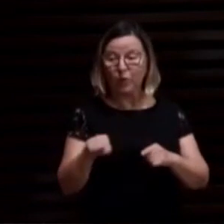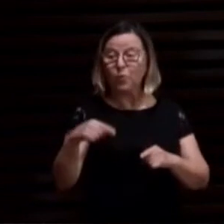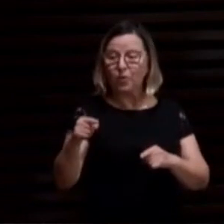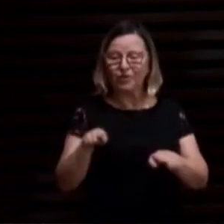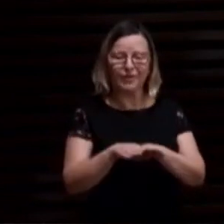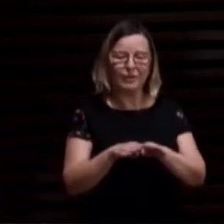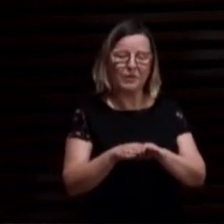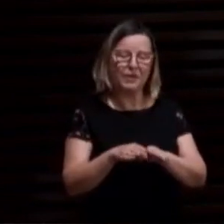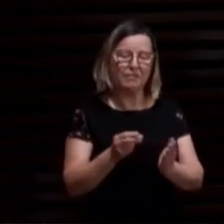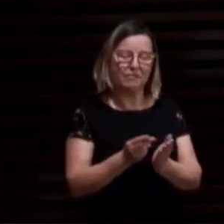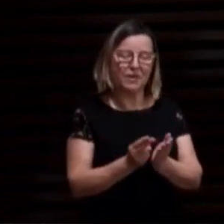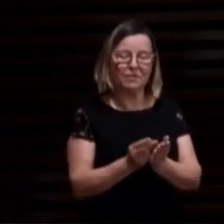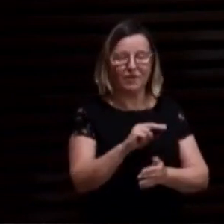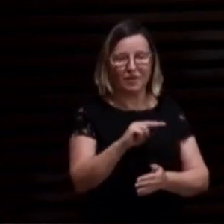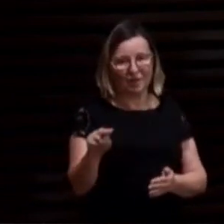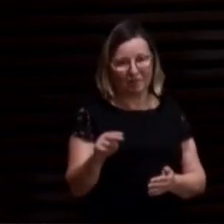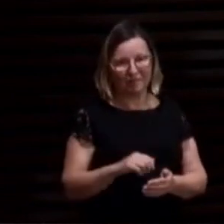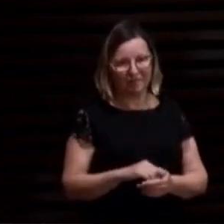Quem diz isto